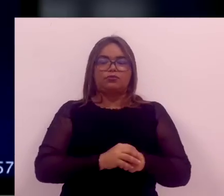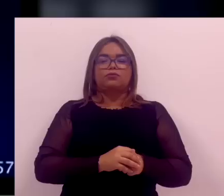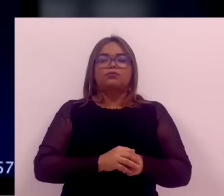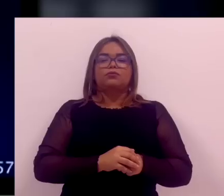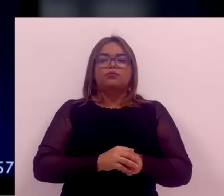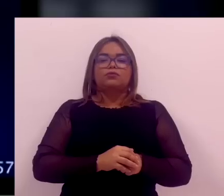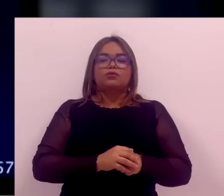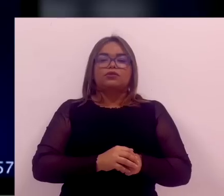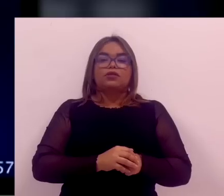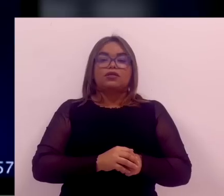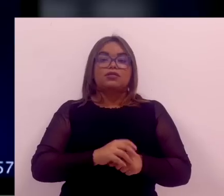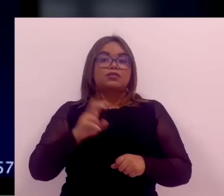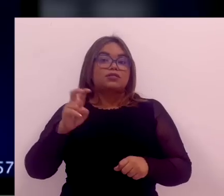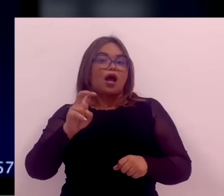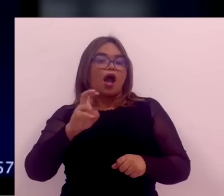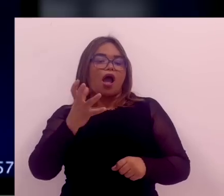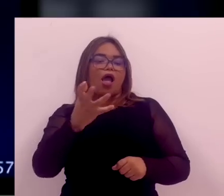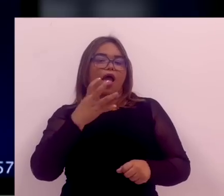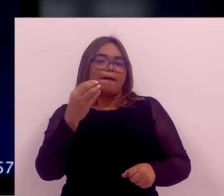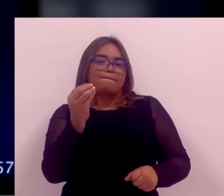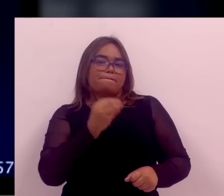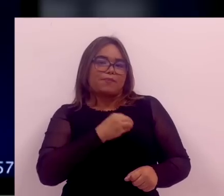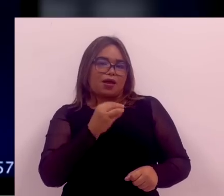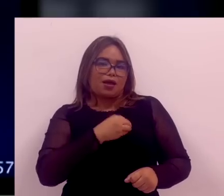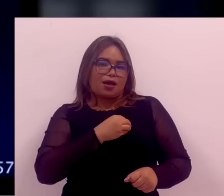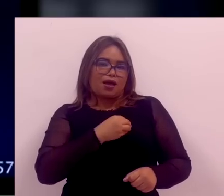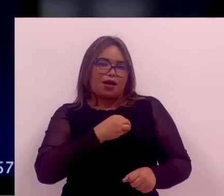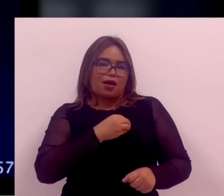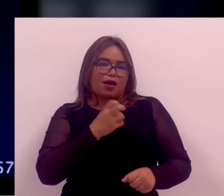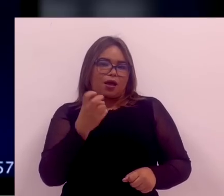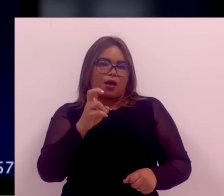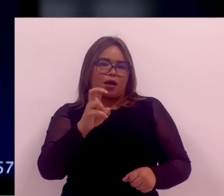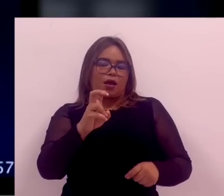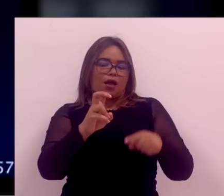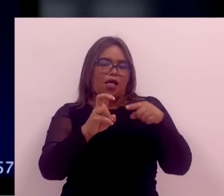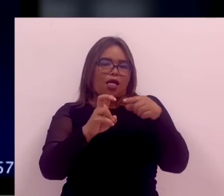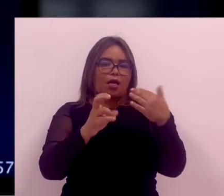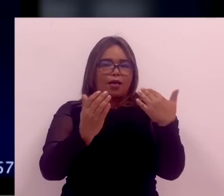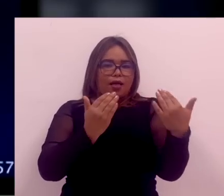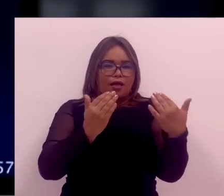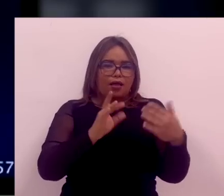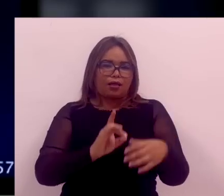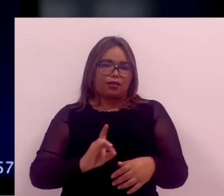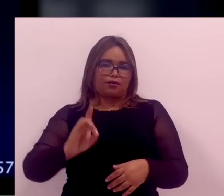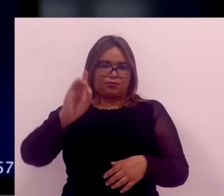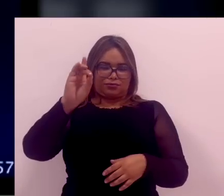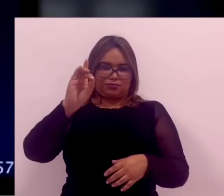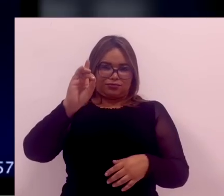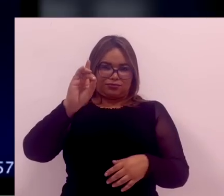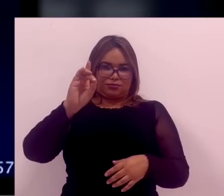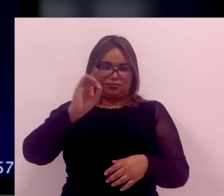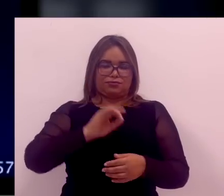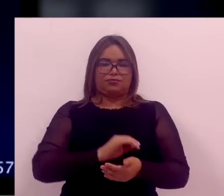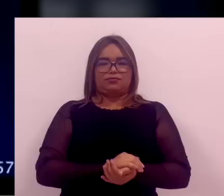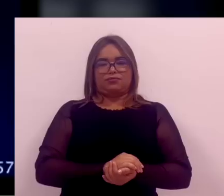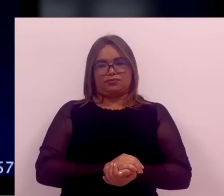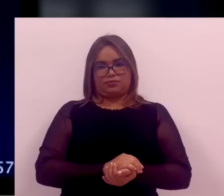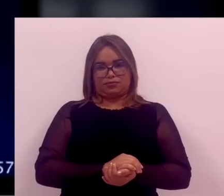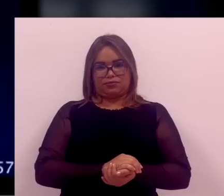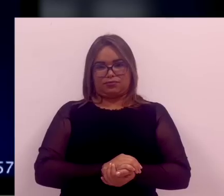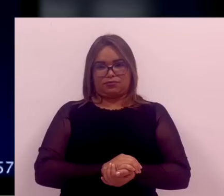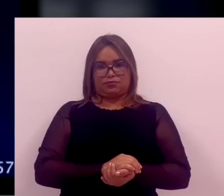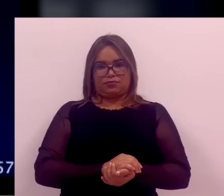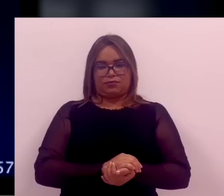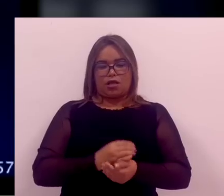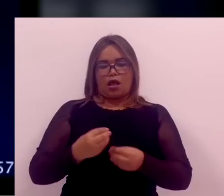nunca perceberam que não apenas se pretendia o pecado nessa desobediência, mas que de fato a serpente era o próprio Senhor Deus, que